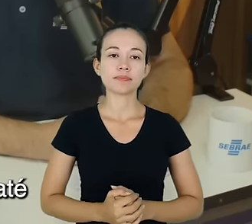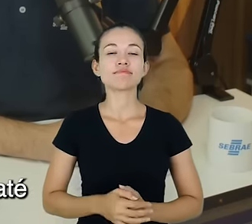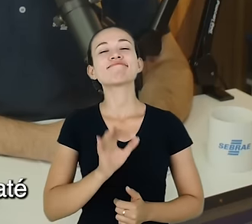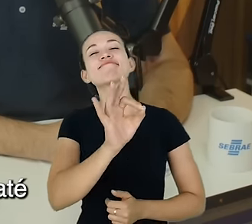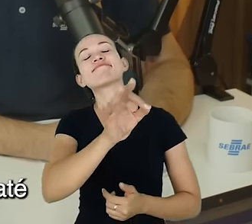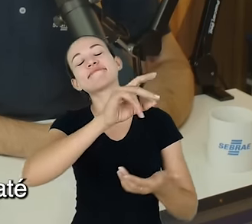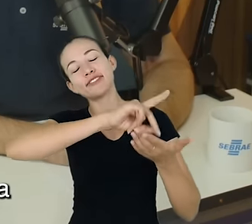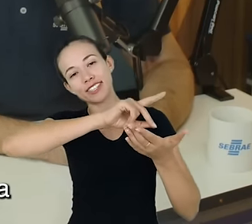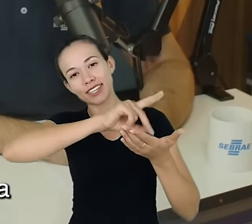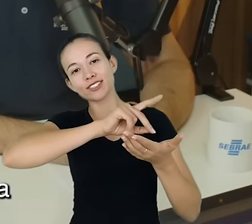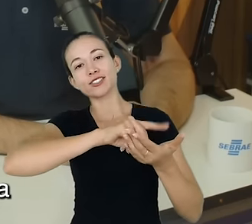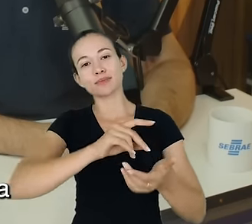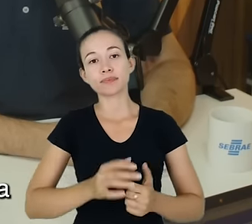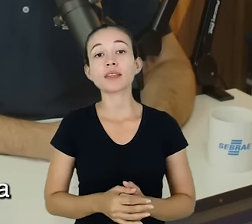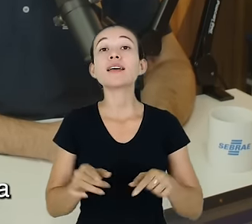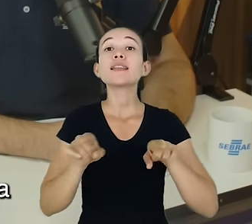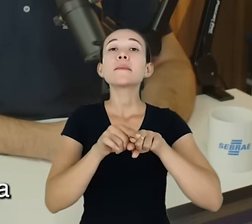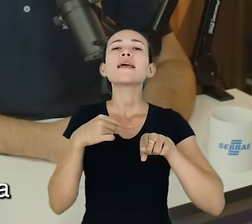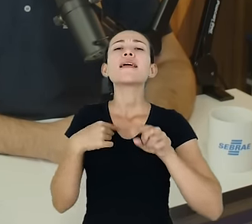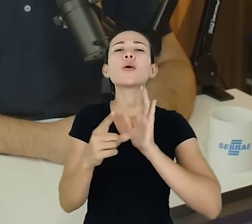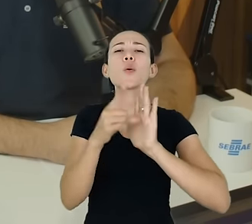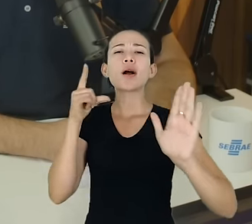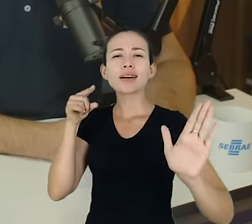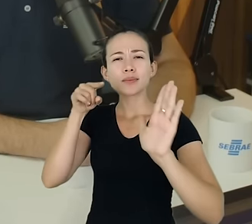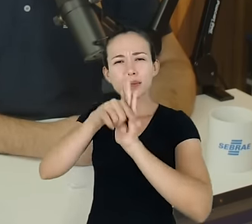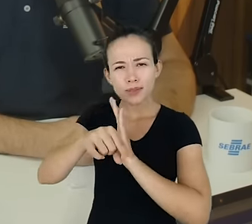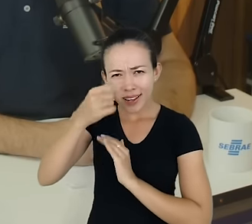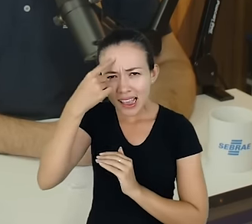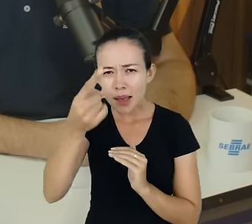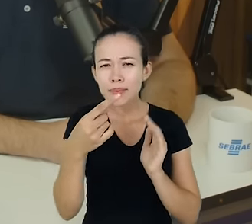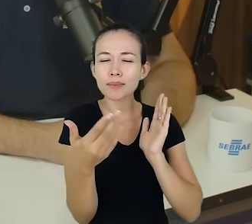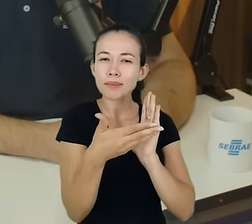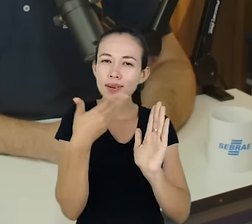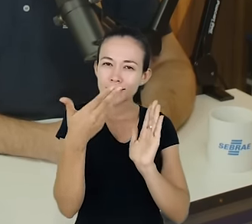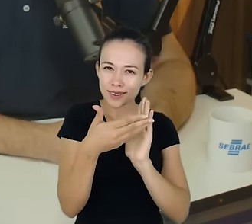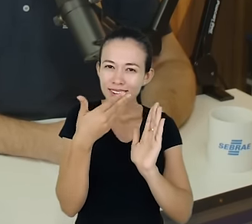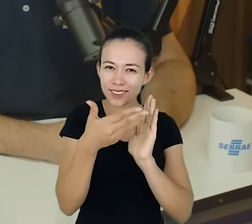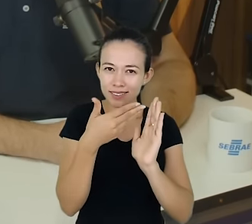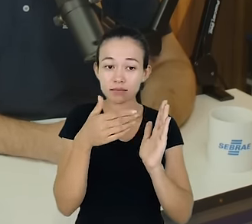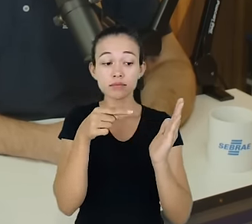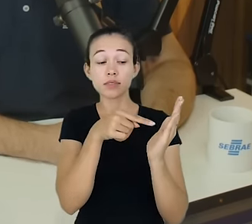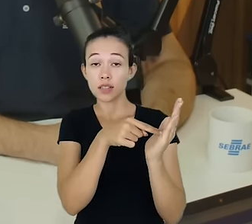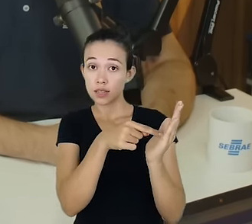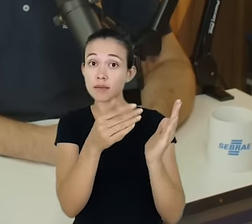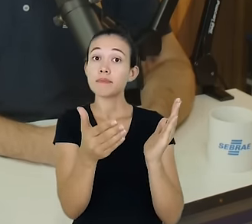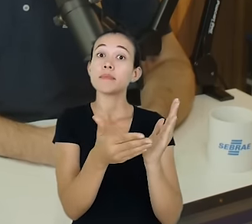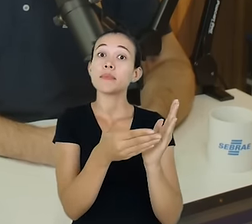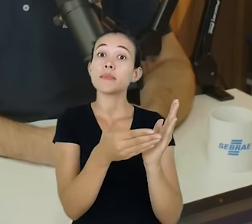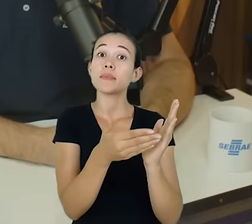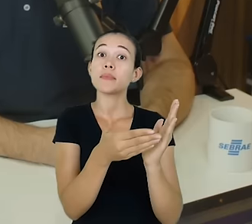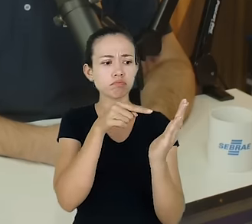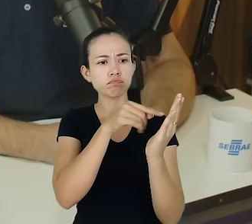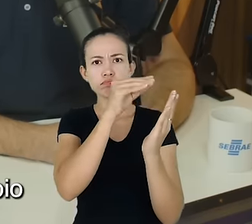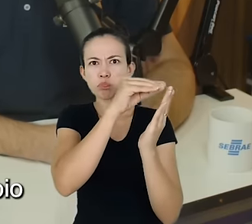bacana até respondendo aquela minha pergunta sobre o manual nota-se que o manual ele tá bem completo Ele